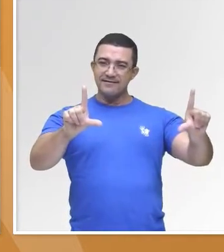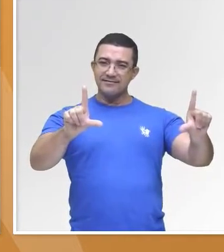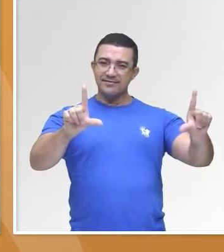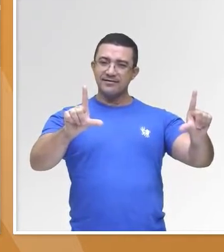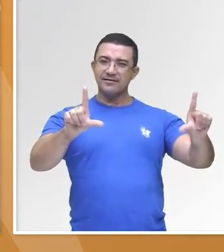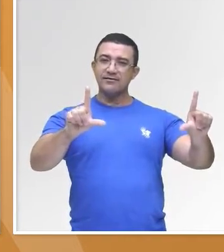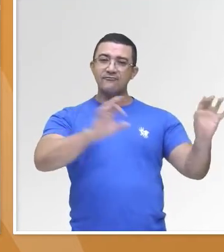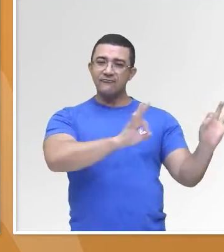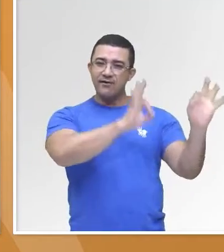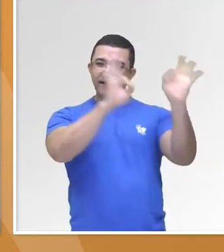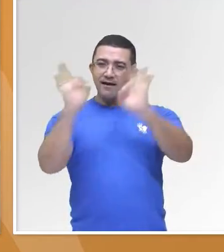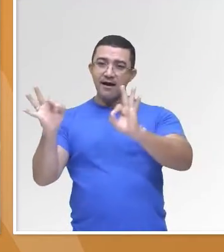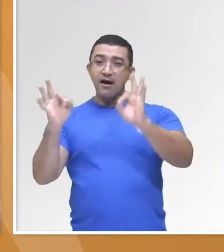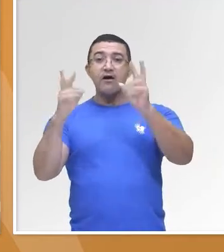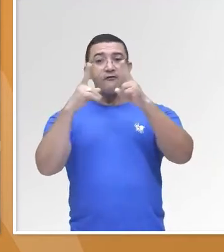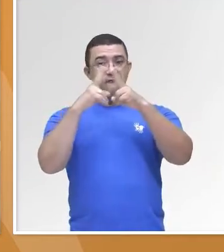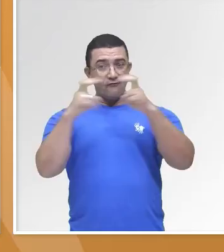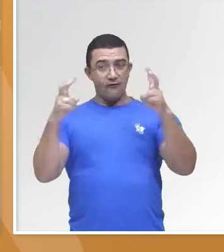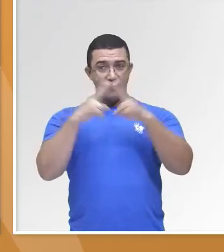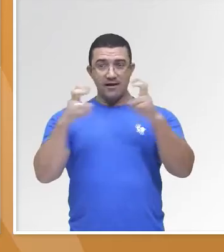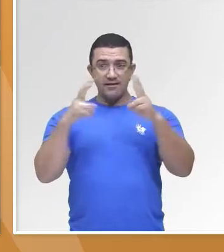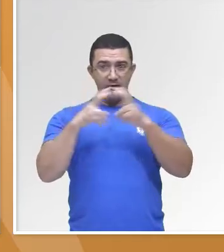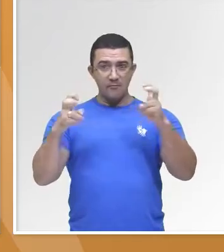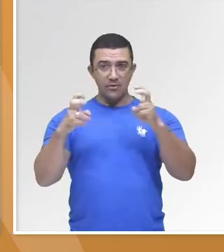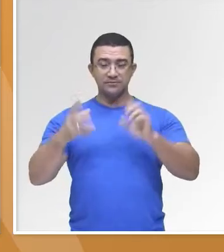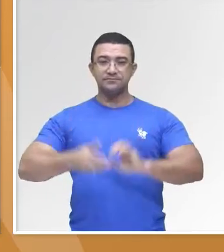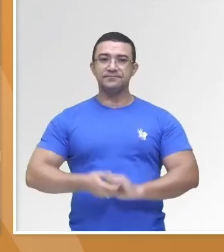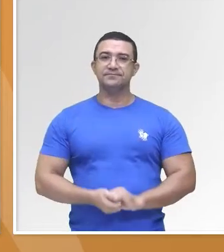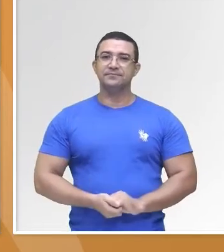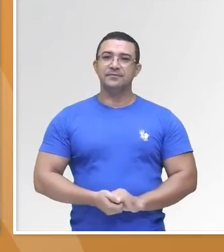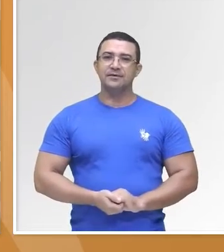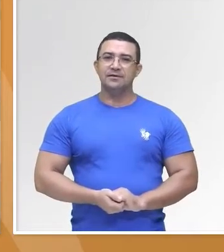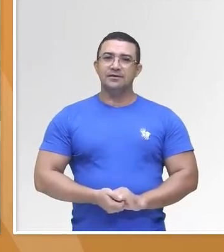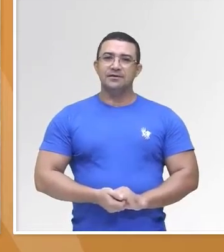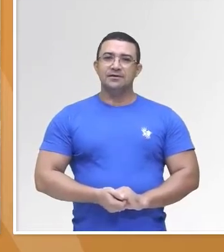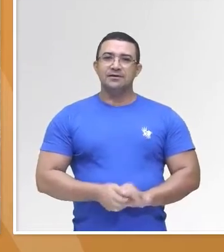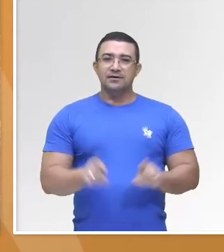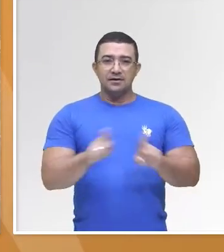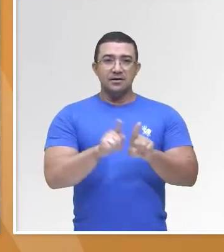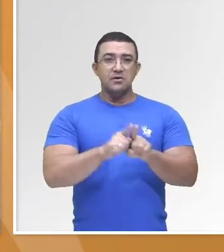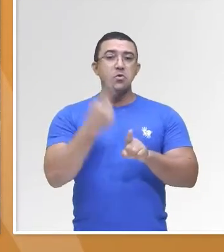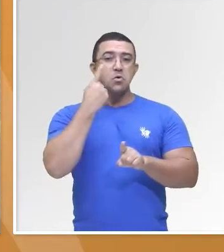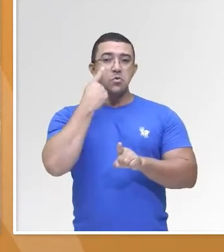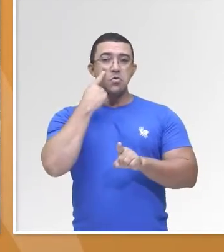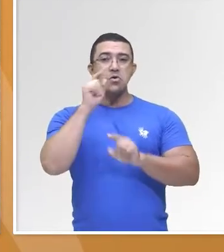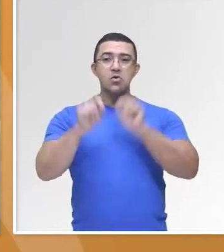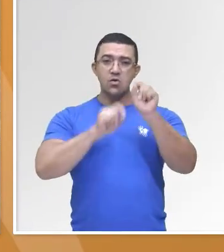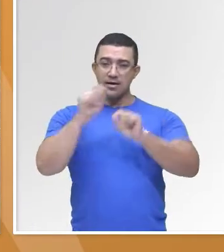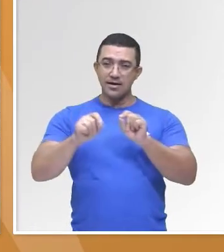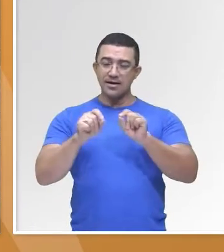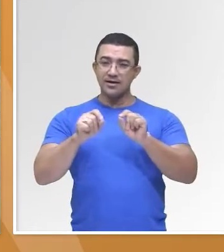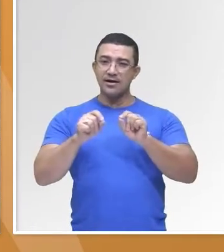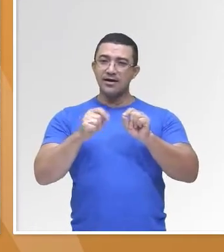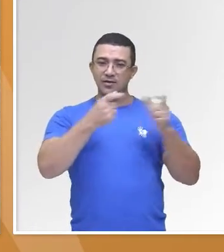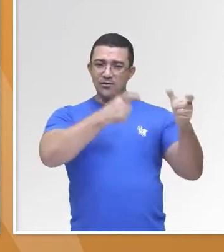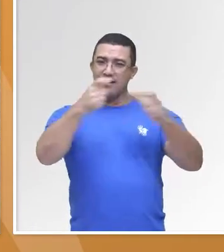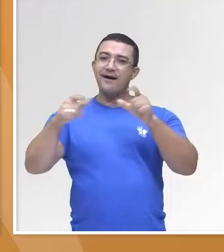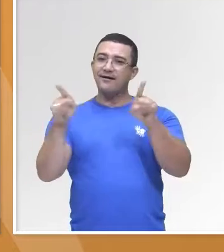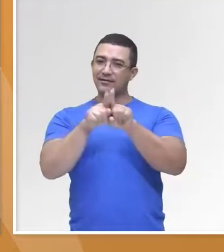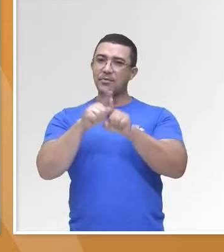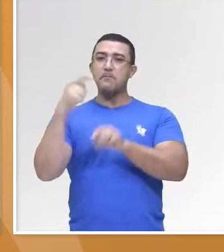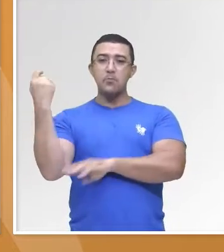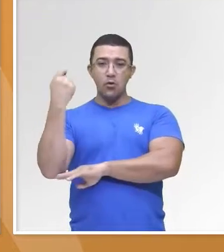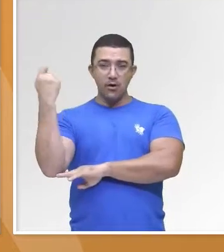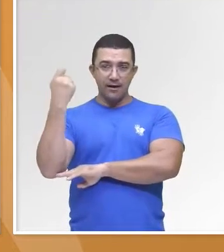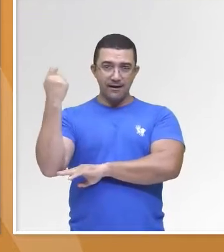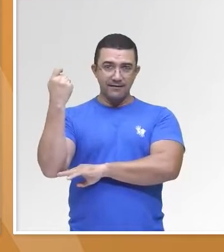tá? A gente viu imagem aí de Florianópolis e também vamos ver agora a imagem que representa aí Porto Alegre,